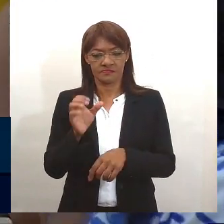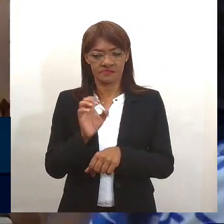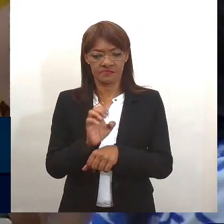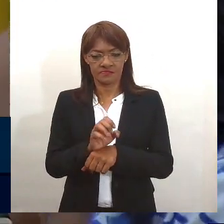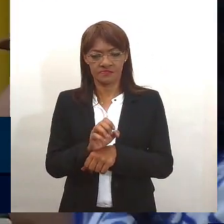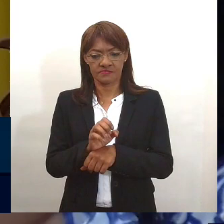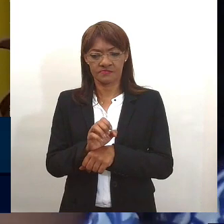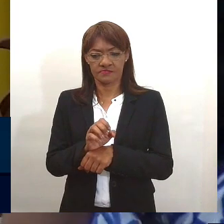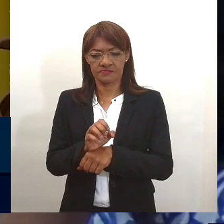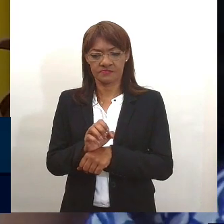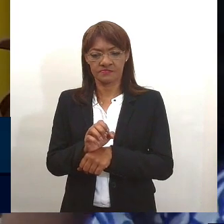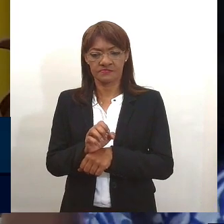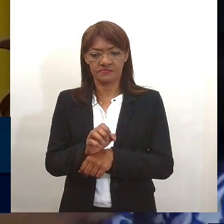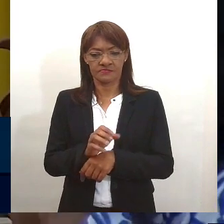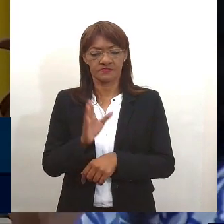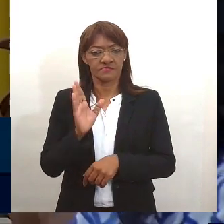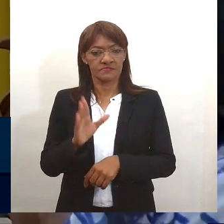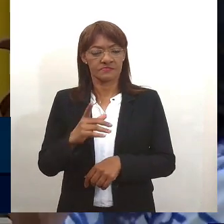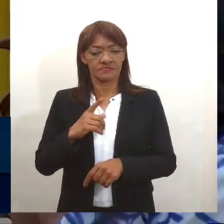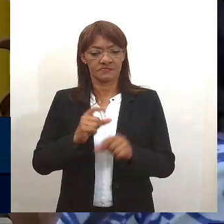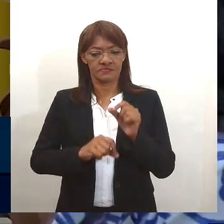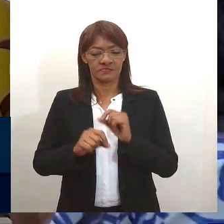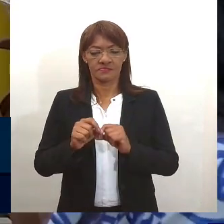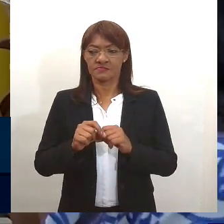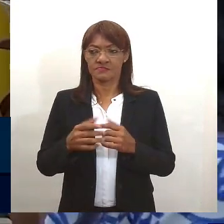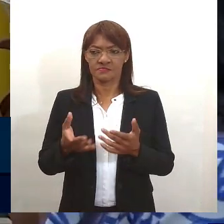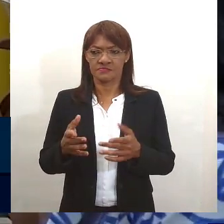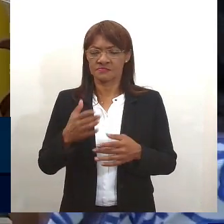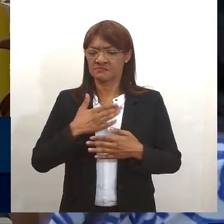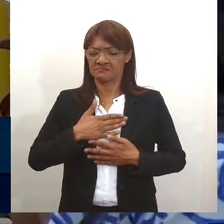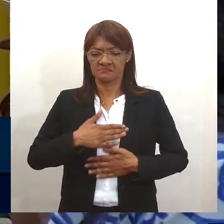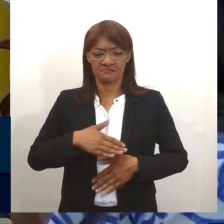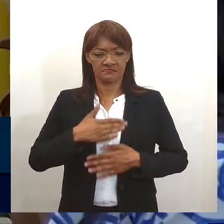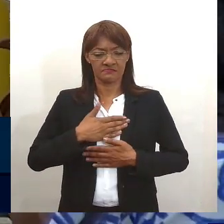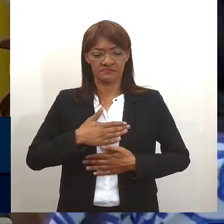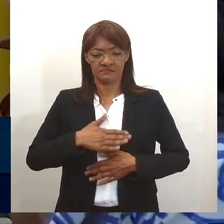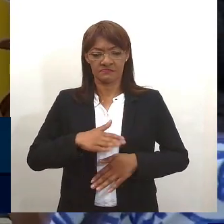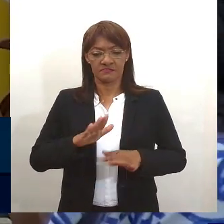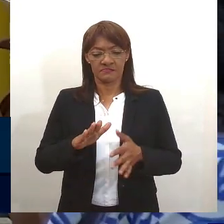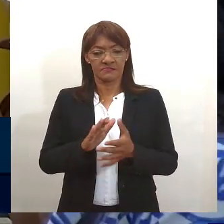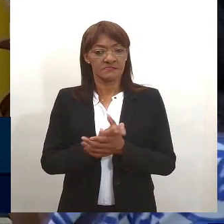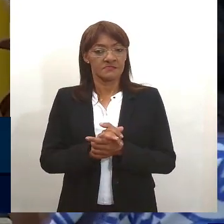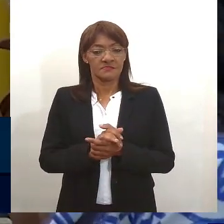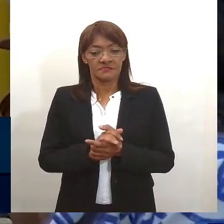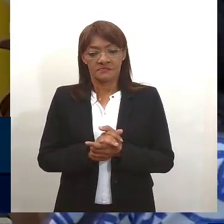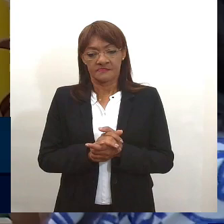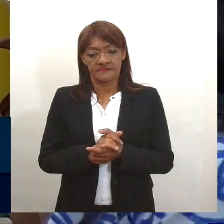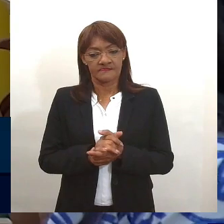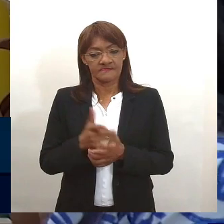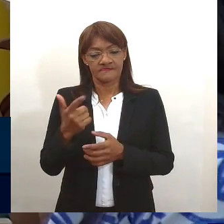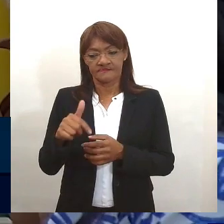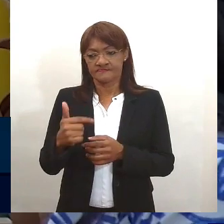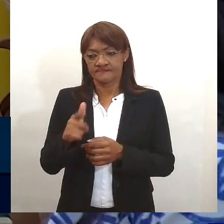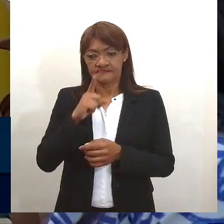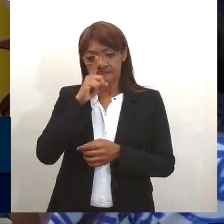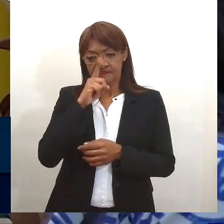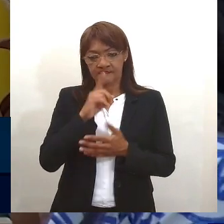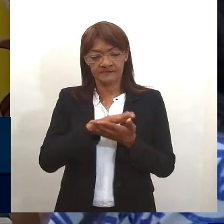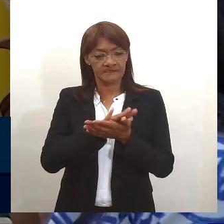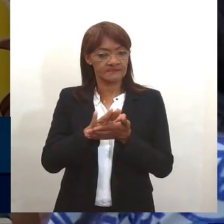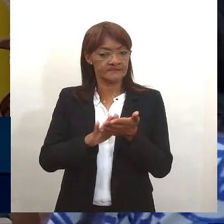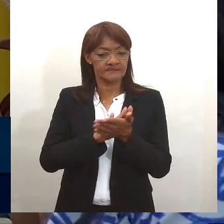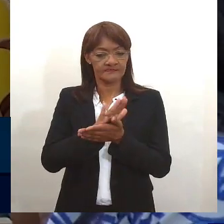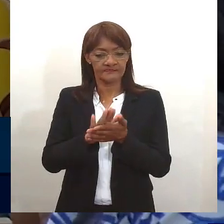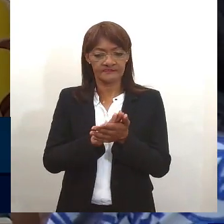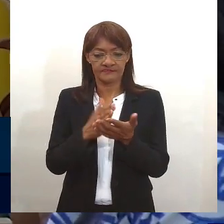Então a gente está bem tranquilo. Não tem risco nenhum de estar uma dívida altíssima. Eu